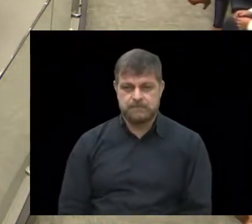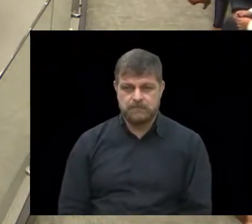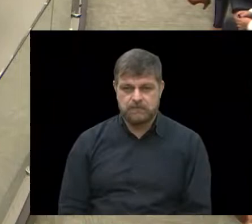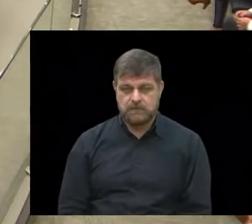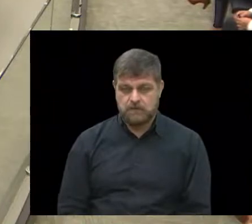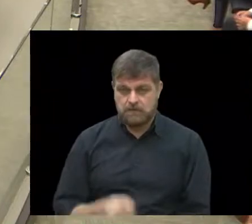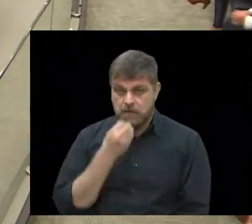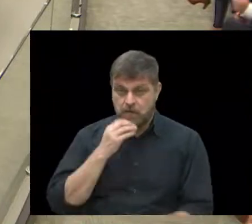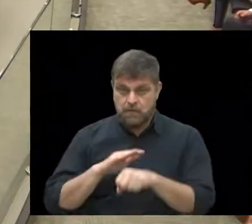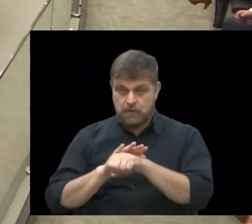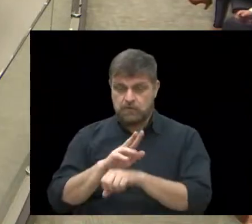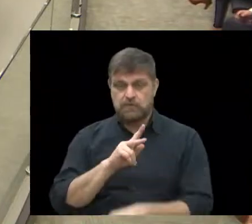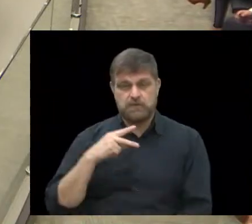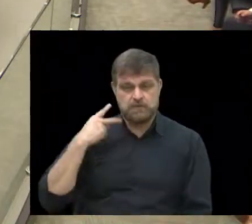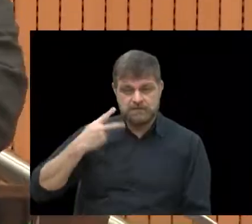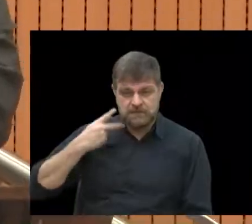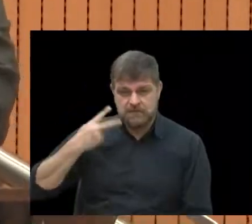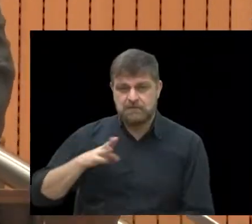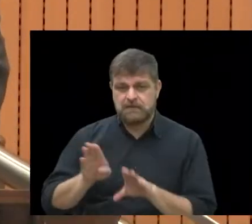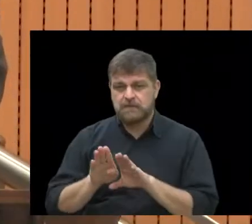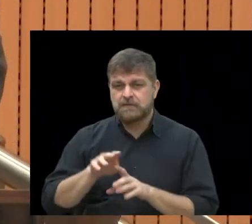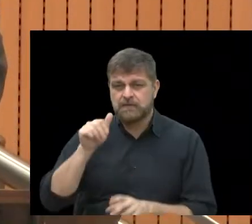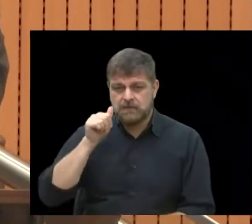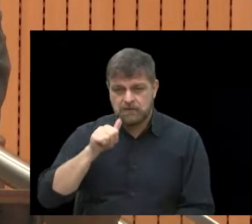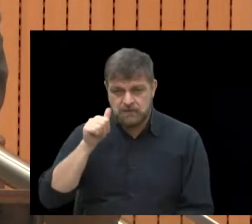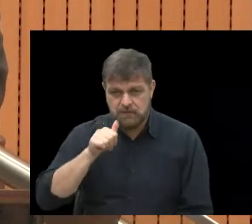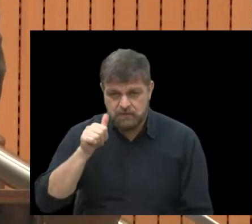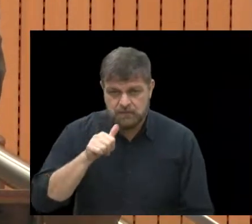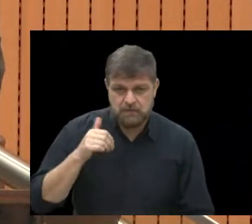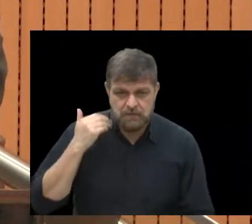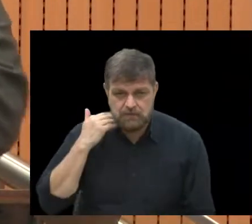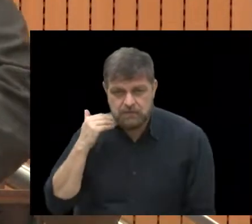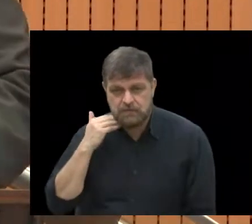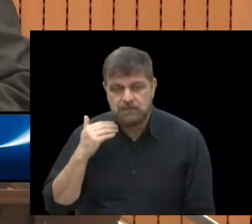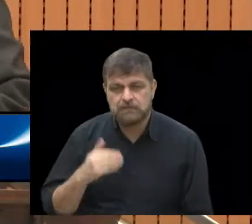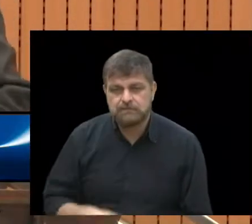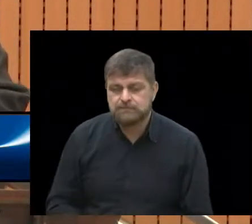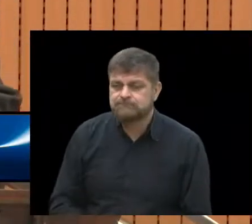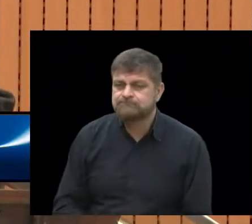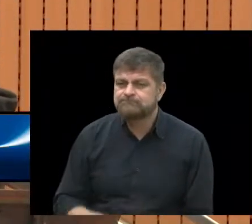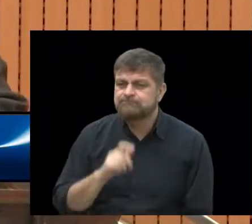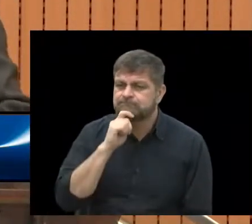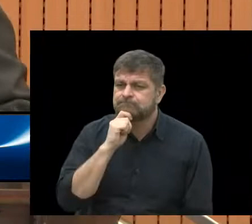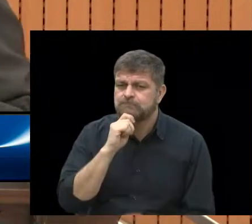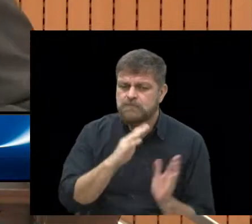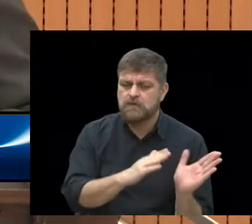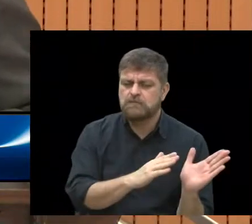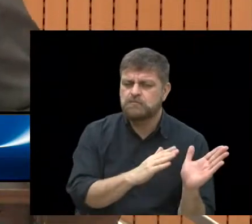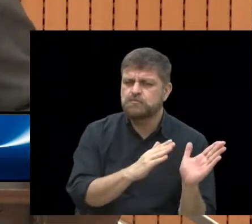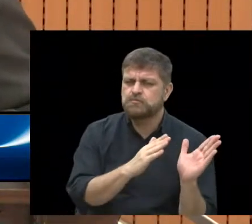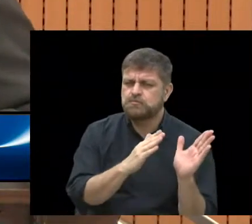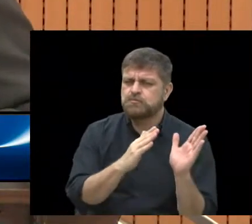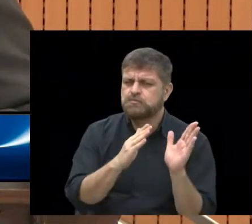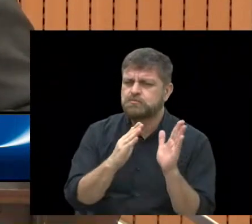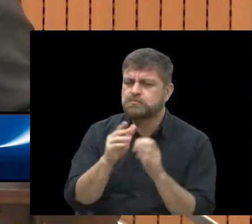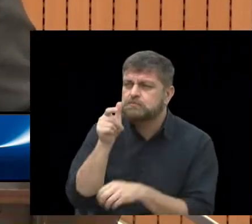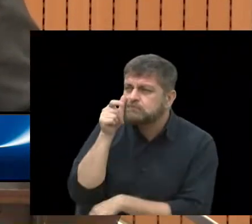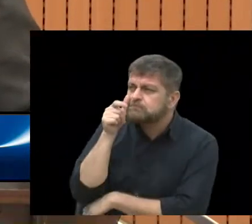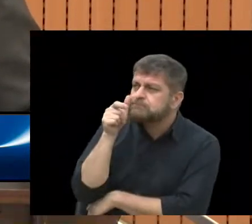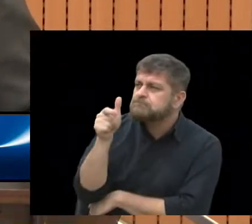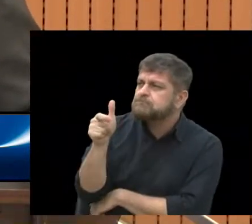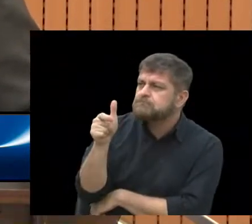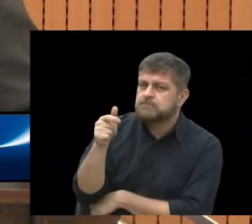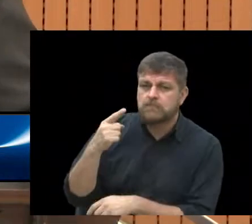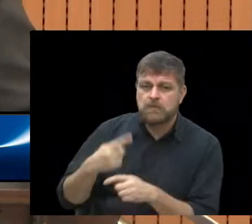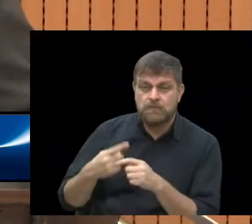Boa noite, senhores vereadores, senhora vereadora. Eu ouço atentamente a todos os pronunciamentos aqui, porque eu respeito